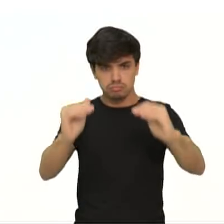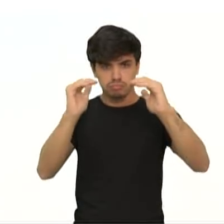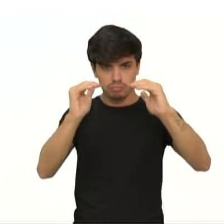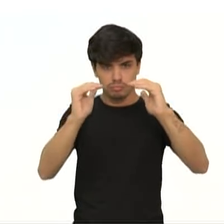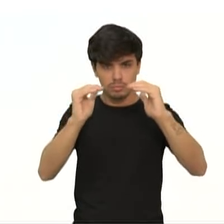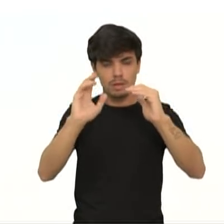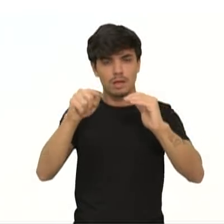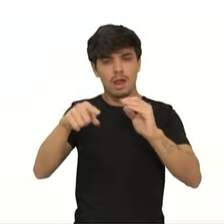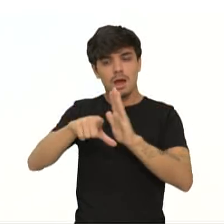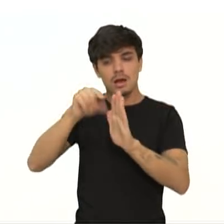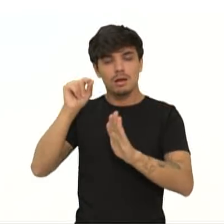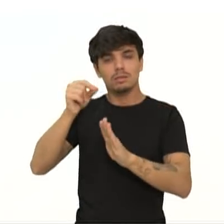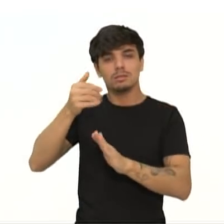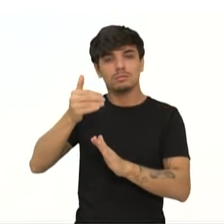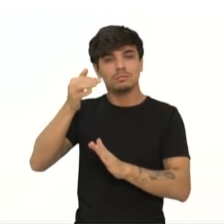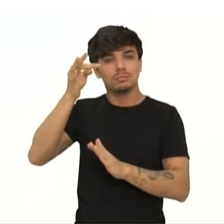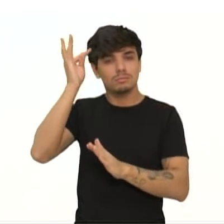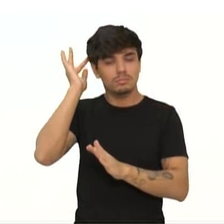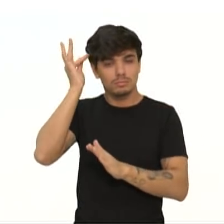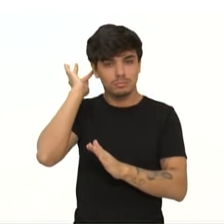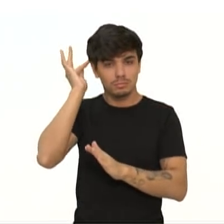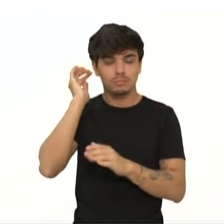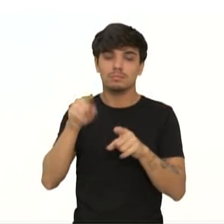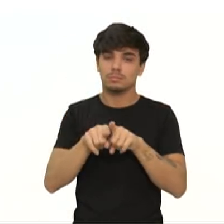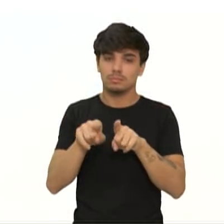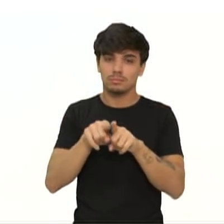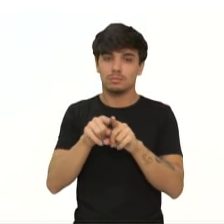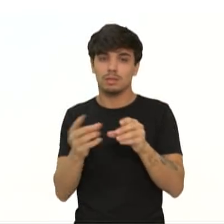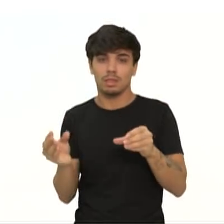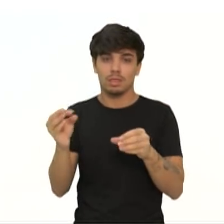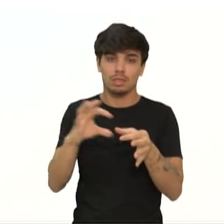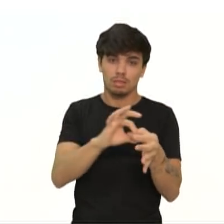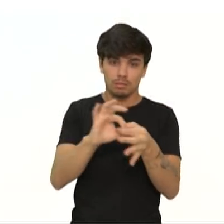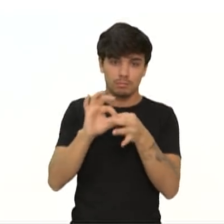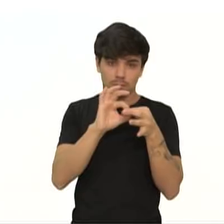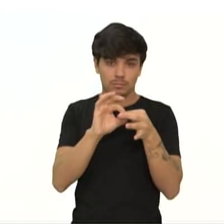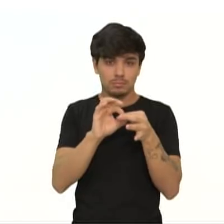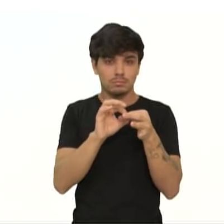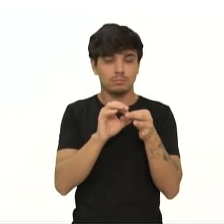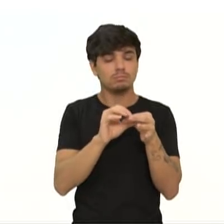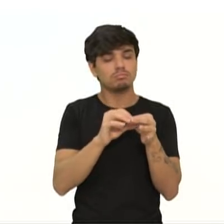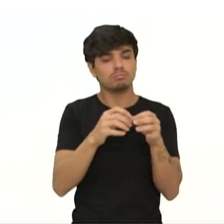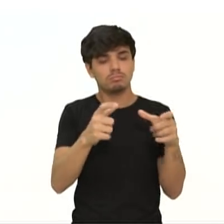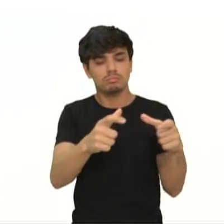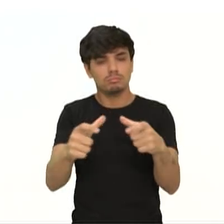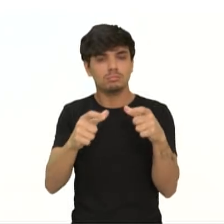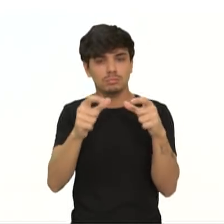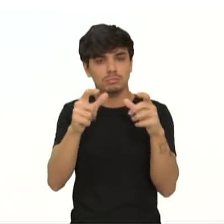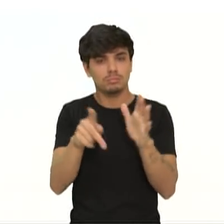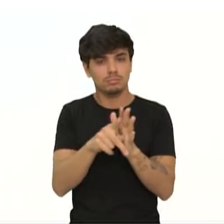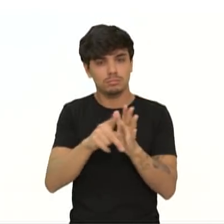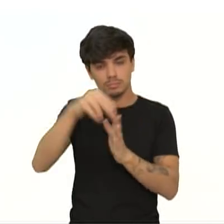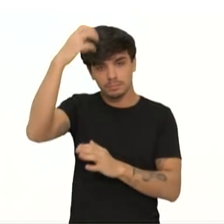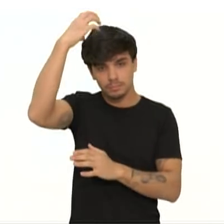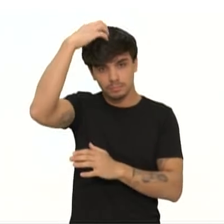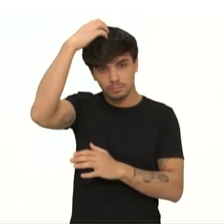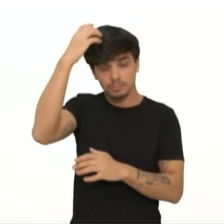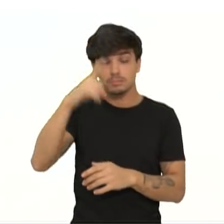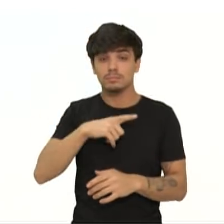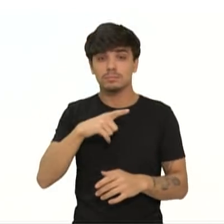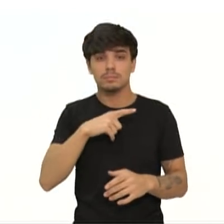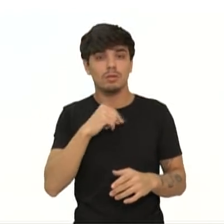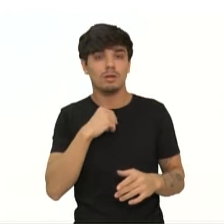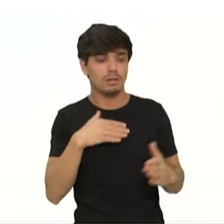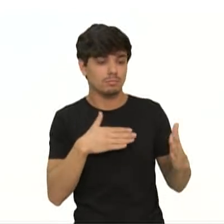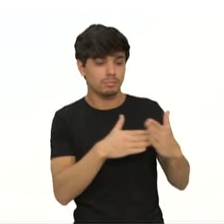senhores feudais, tornaram-se parte da corte real. Foram delimitadas fronteiras, formando